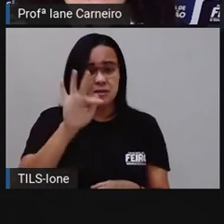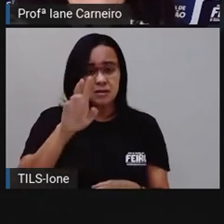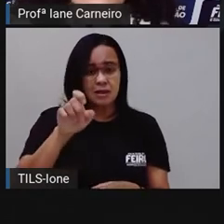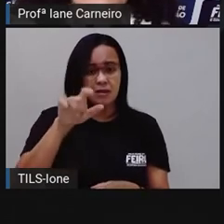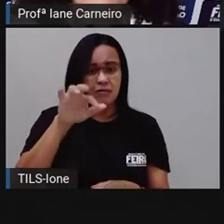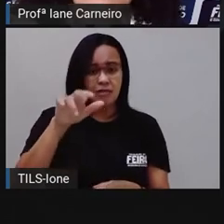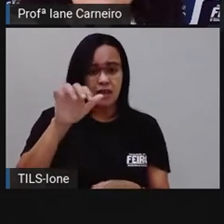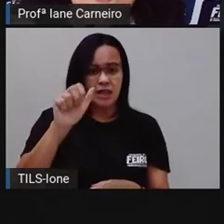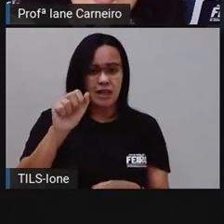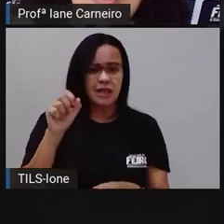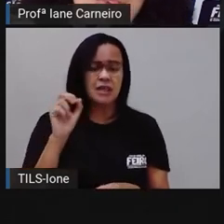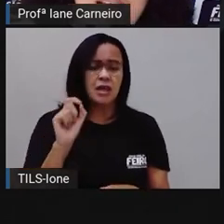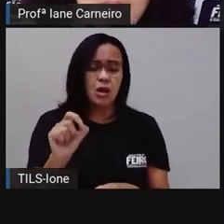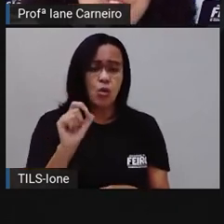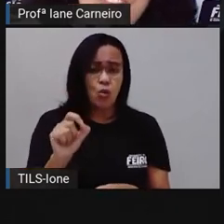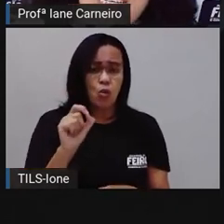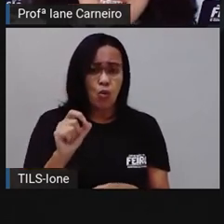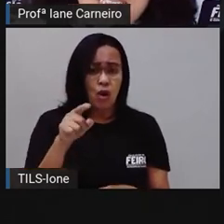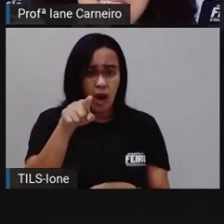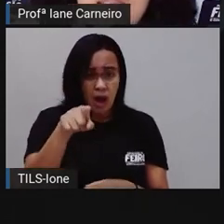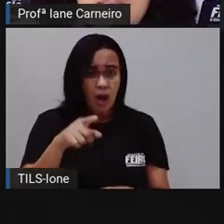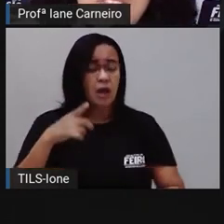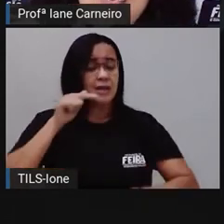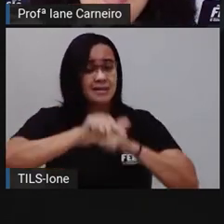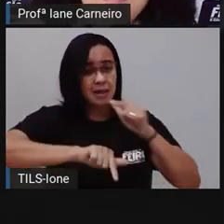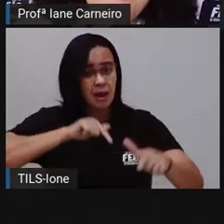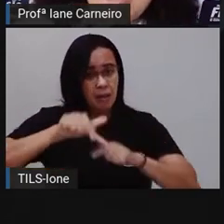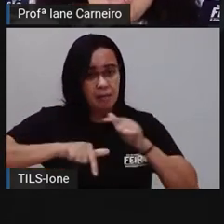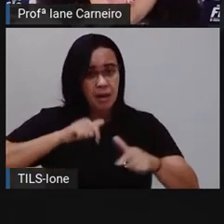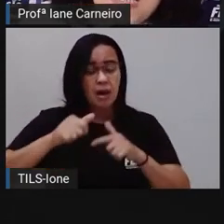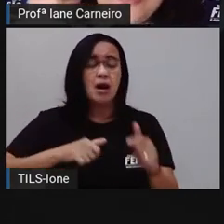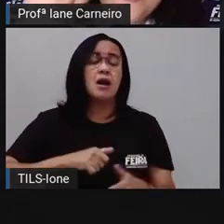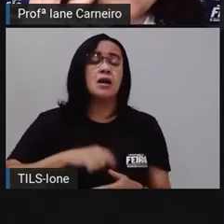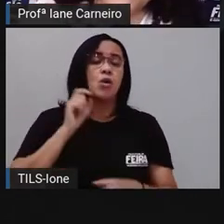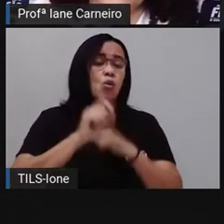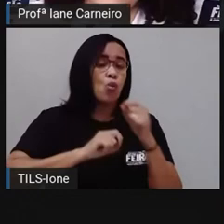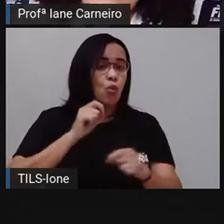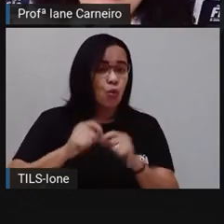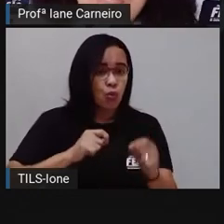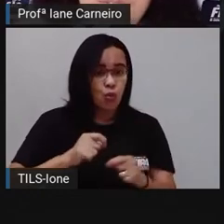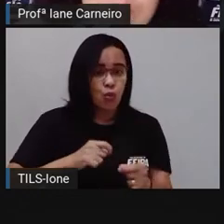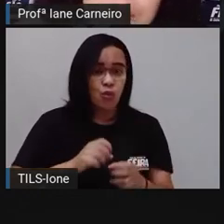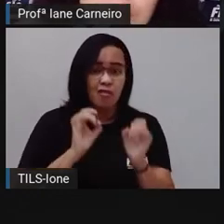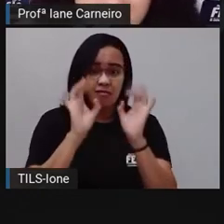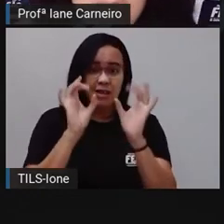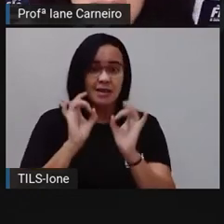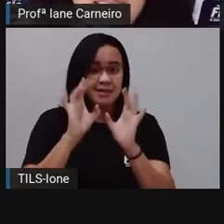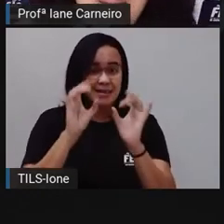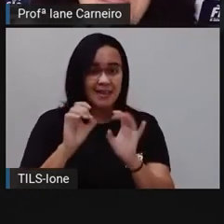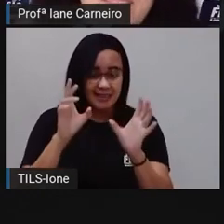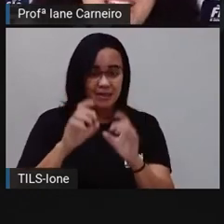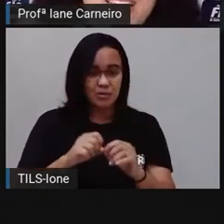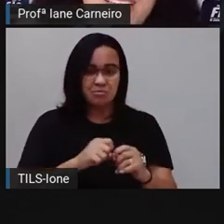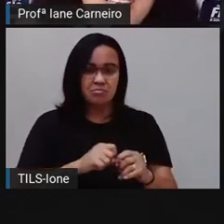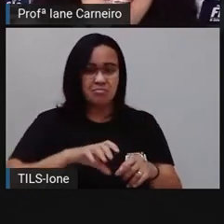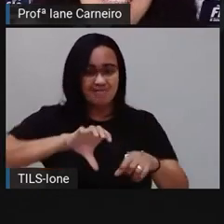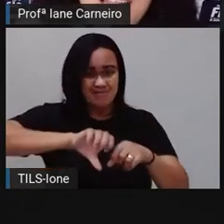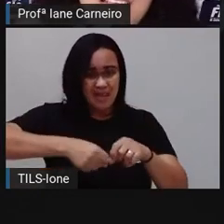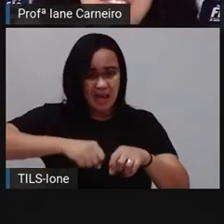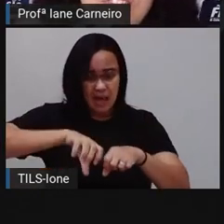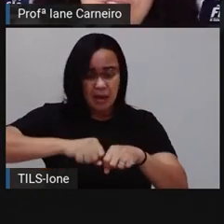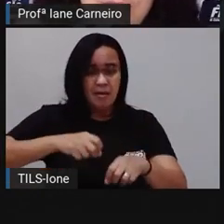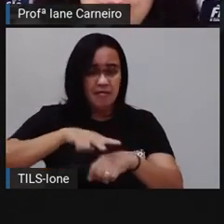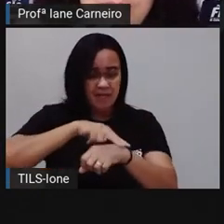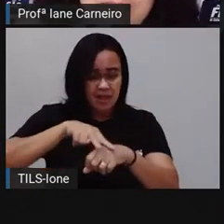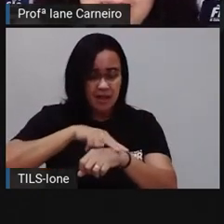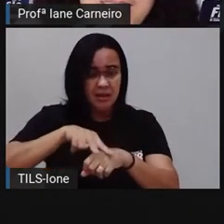né? Trabalha com caldo de cana, né? E aí vem explicando quem é o senhor José Ferreira, né? Será